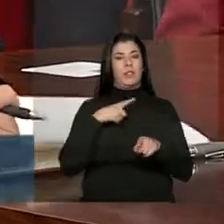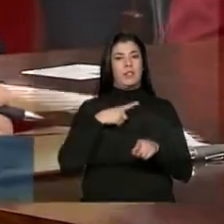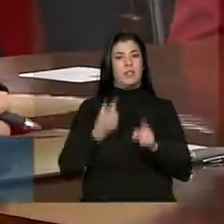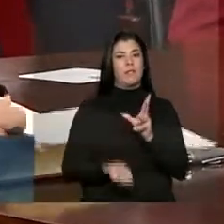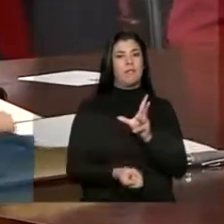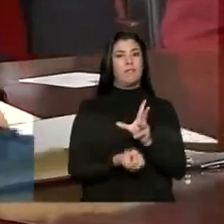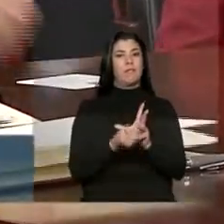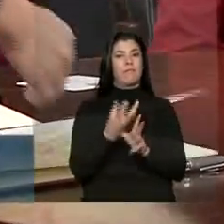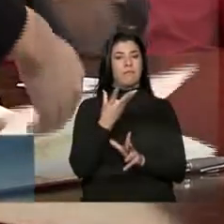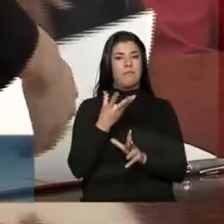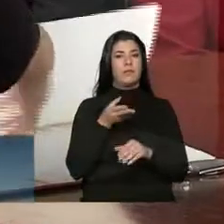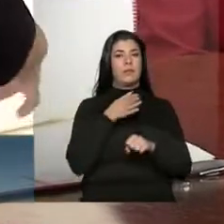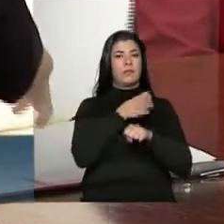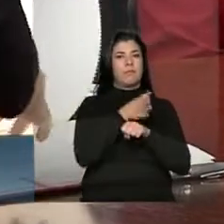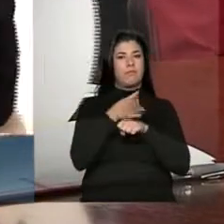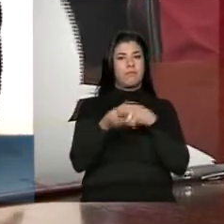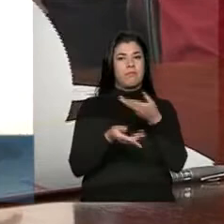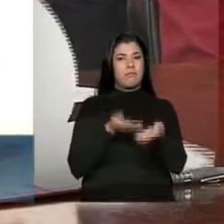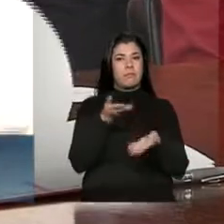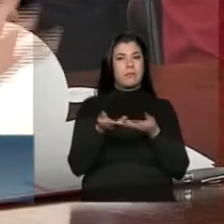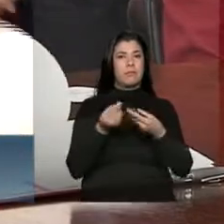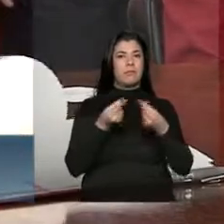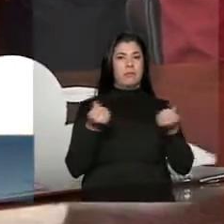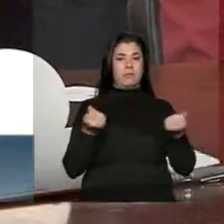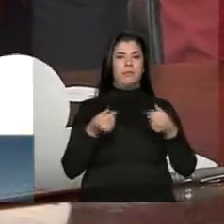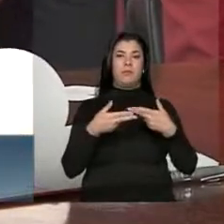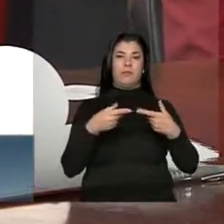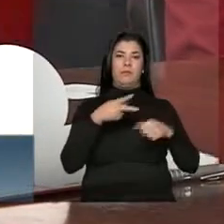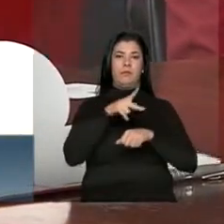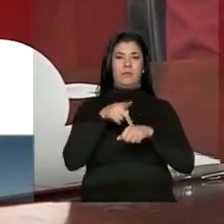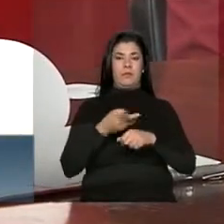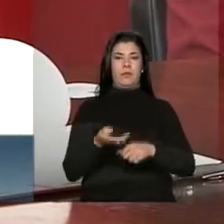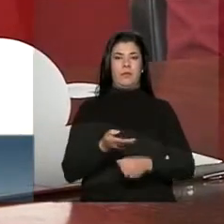principais fontes de investimento do país.